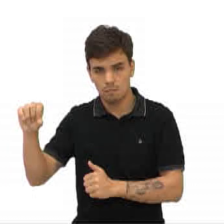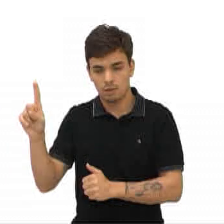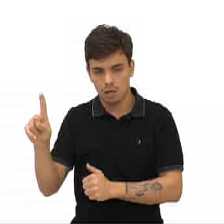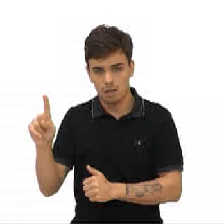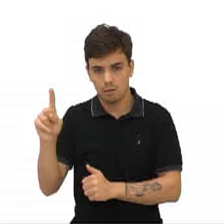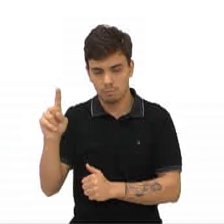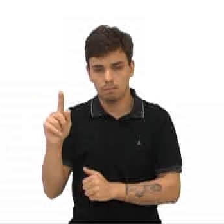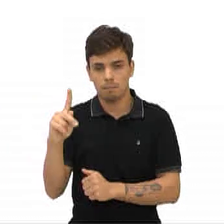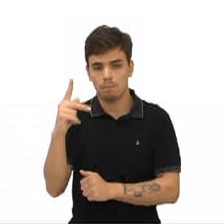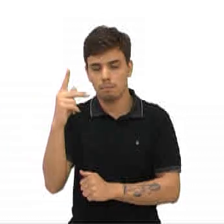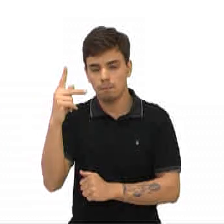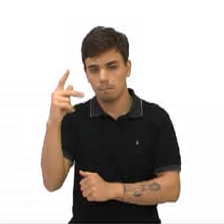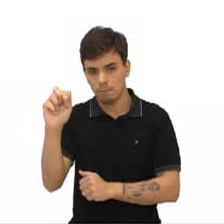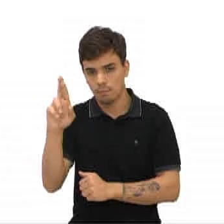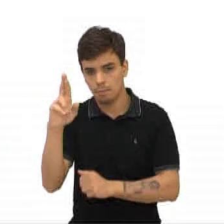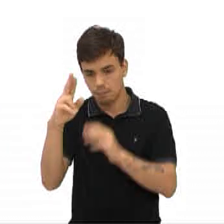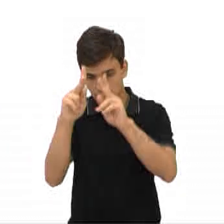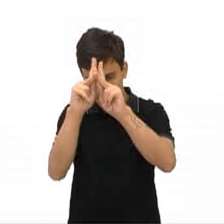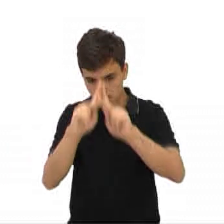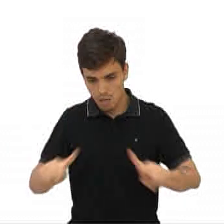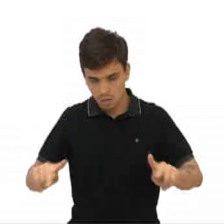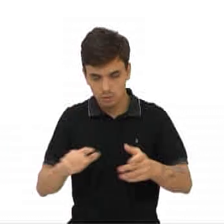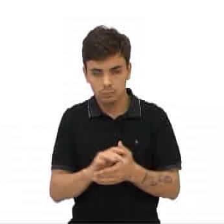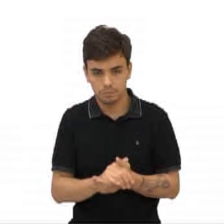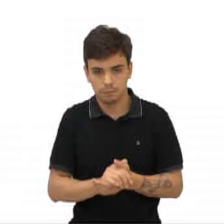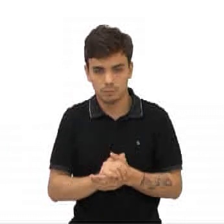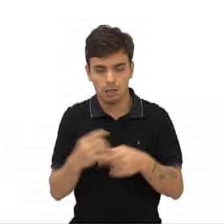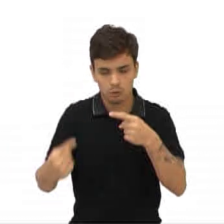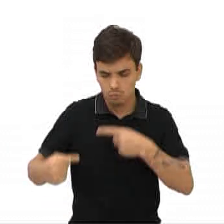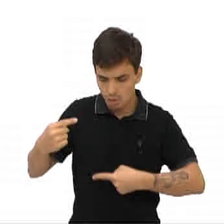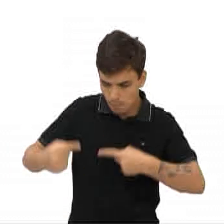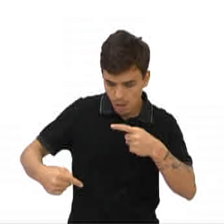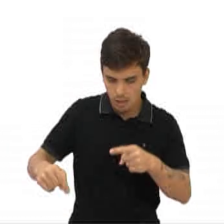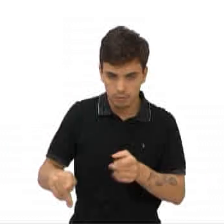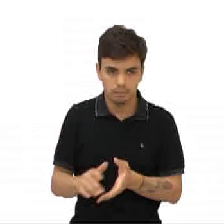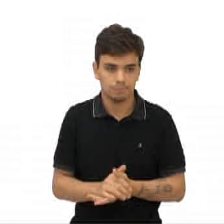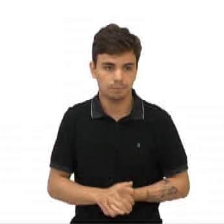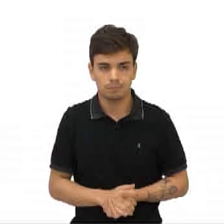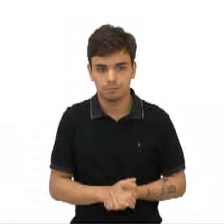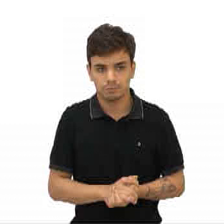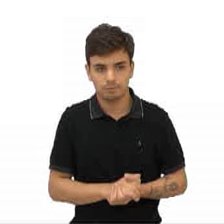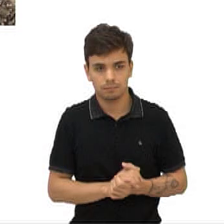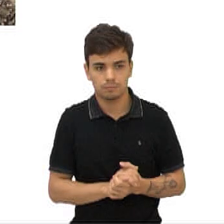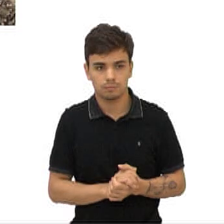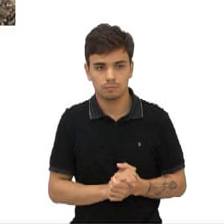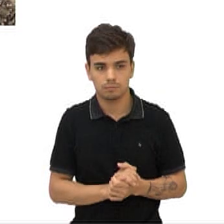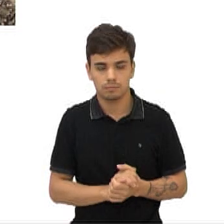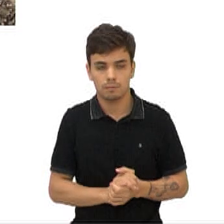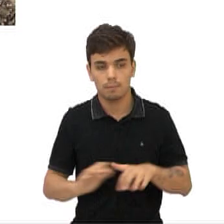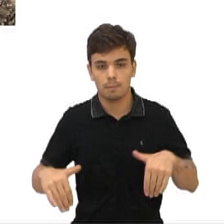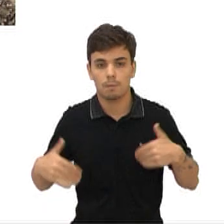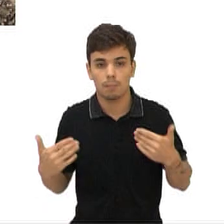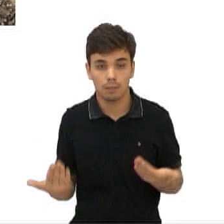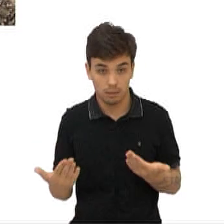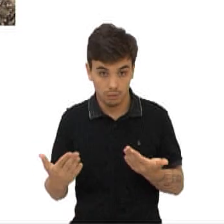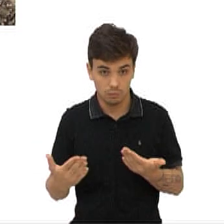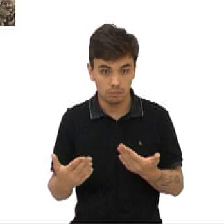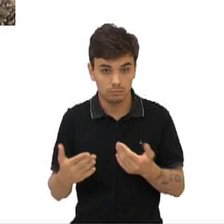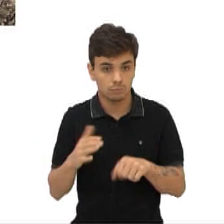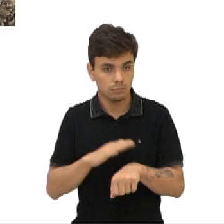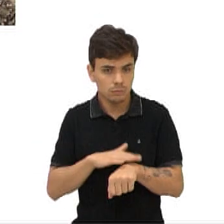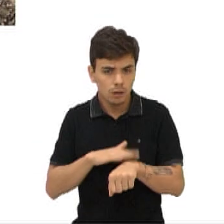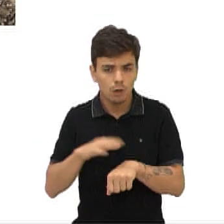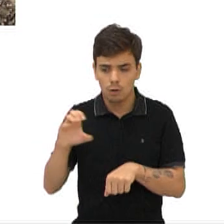Paris, né, chamado Jornal de Debates, tá bom? Traduzindo aqui, certo? Então, a crônica,